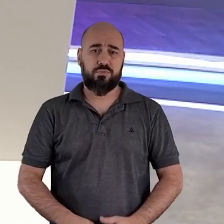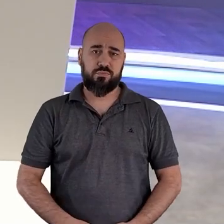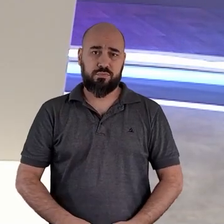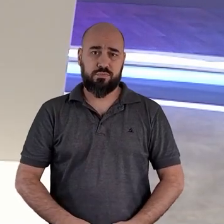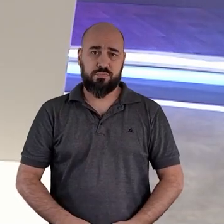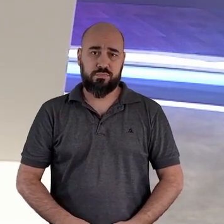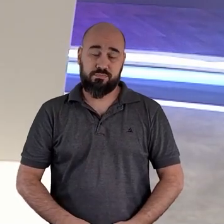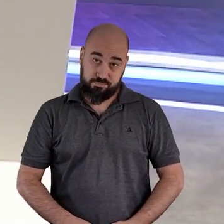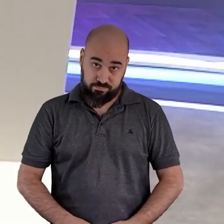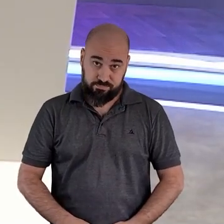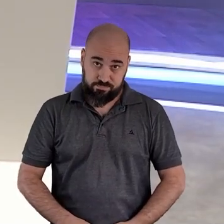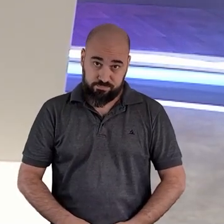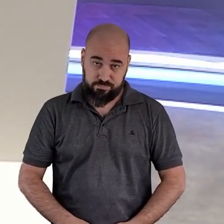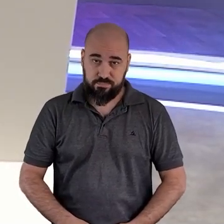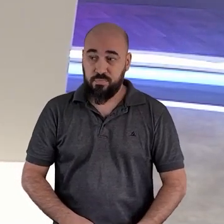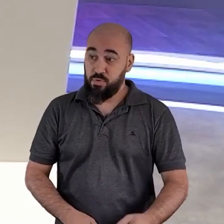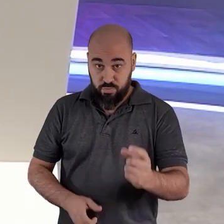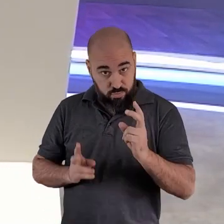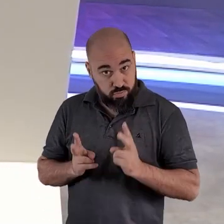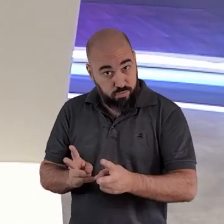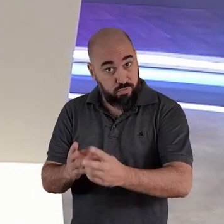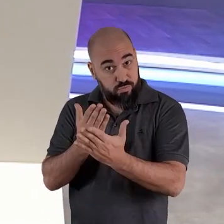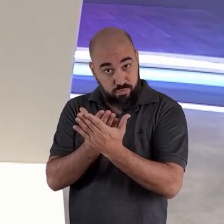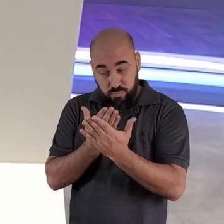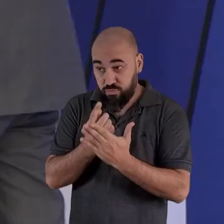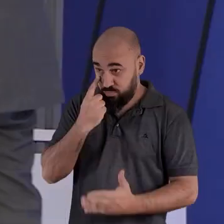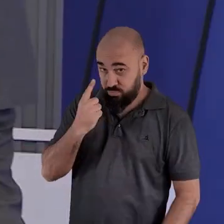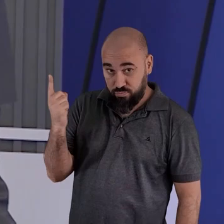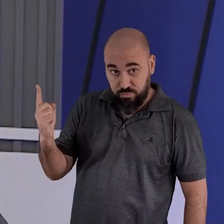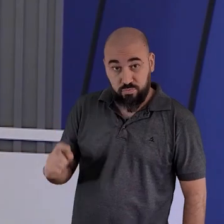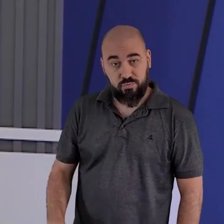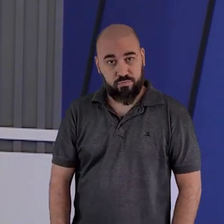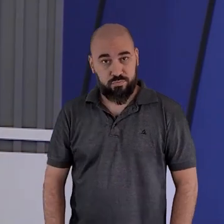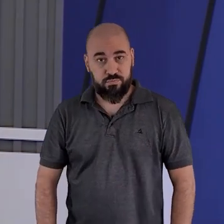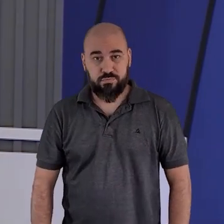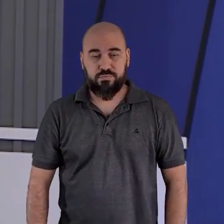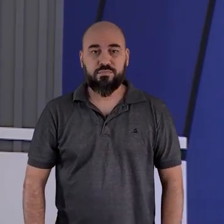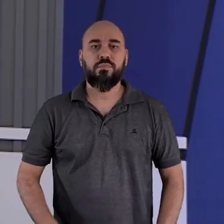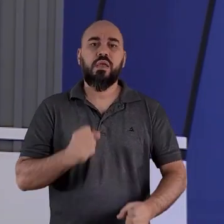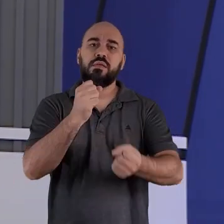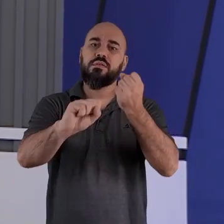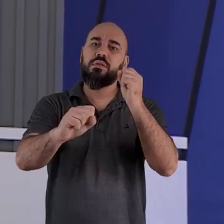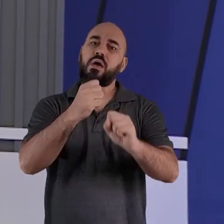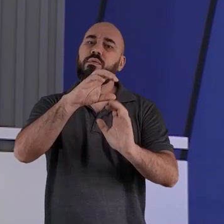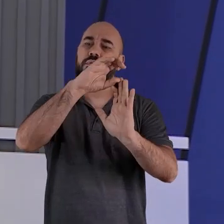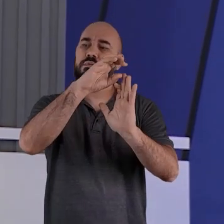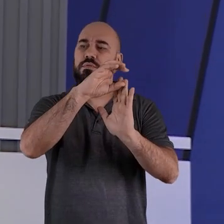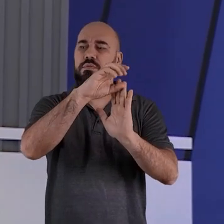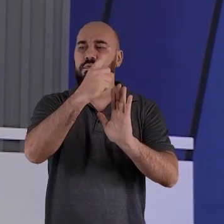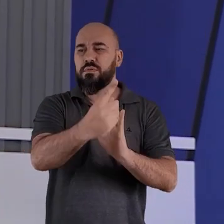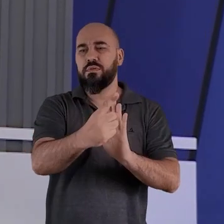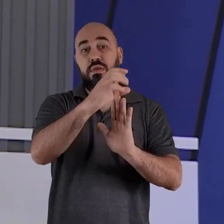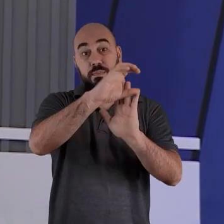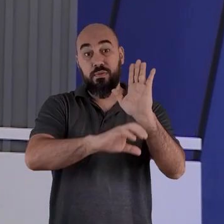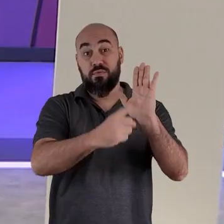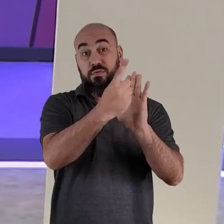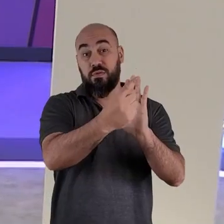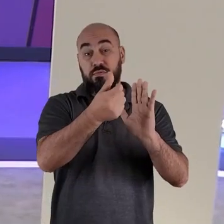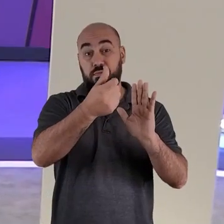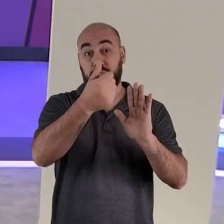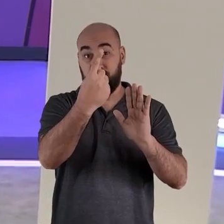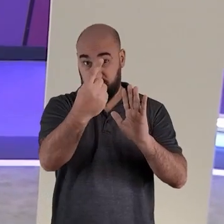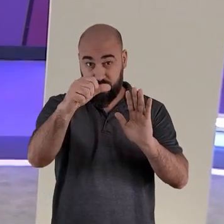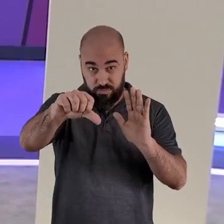Voltando para o nosso estudo, Salmo 119 e 105, traz um dos versos bíblicos que eu